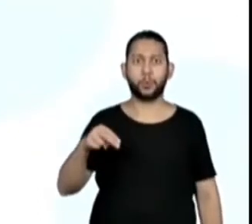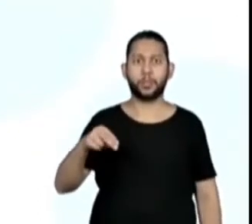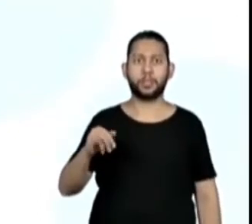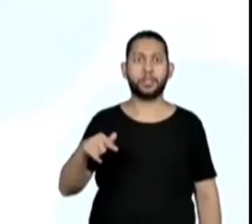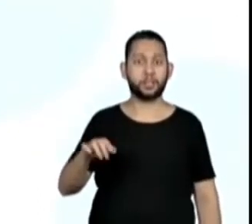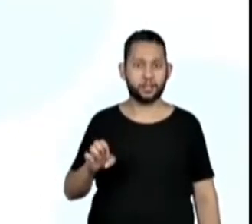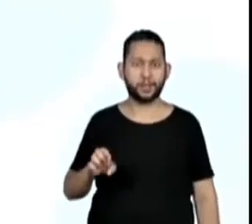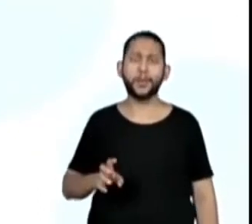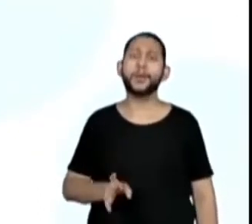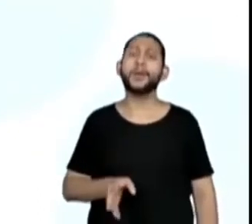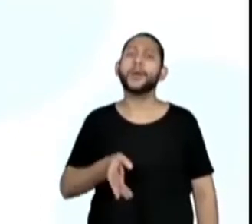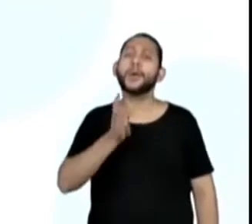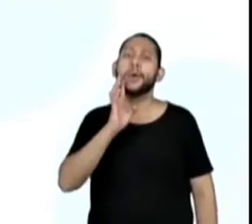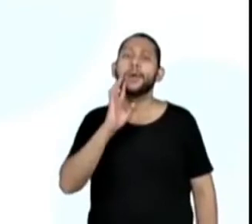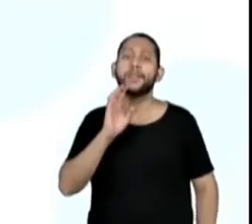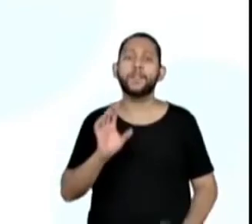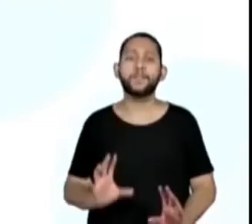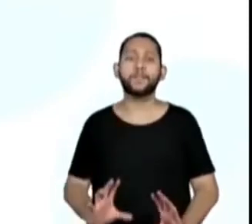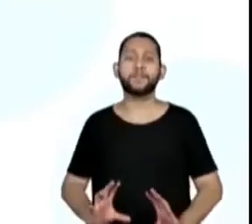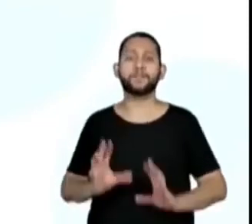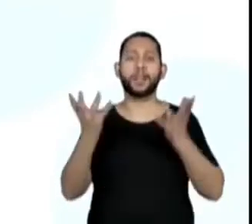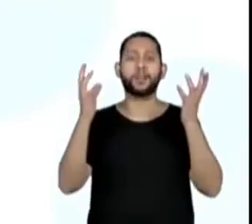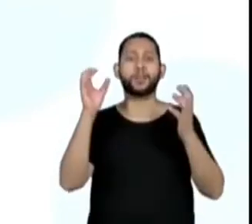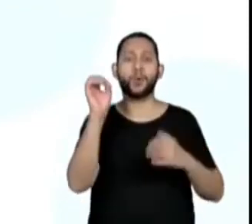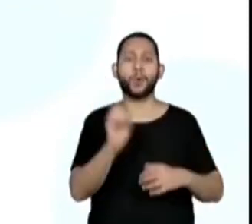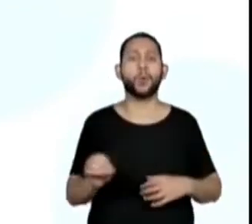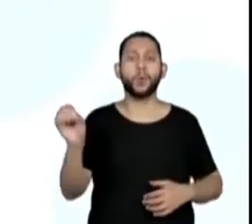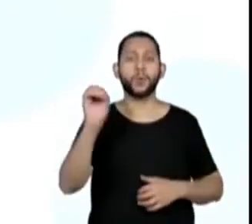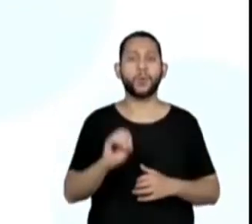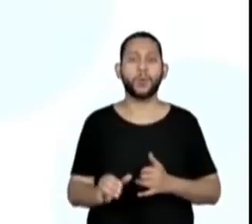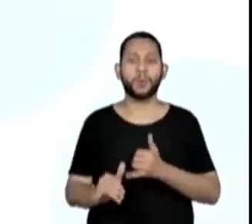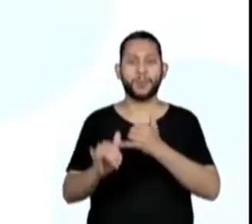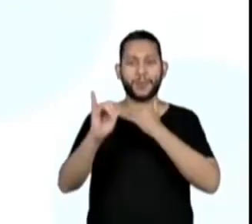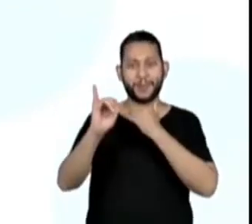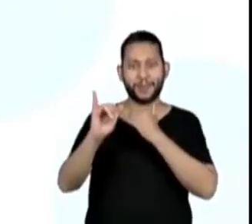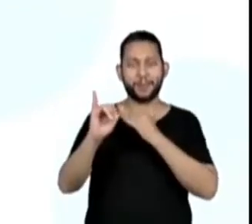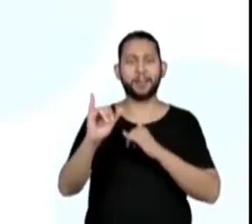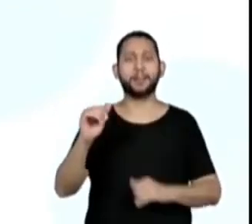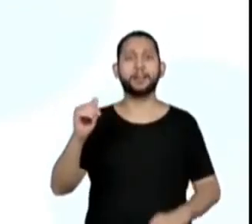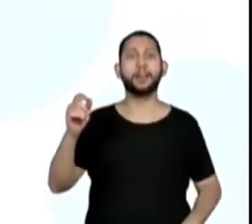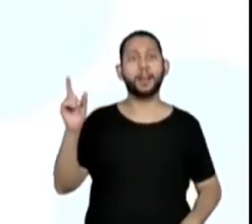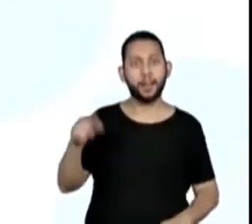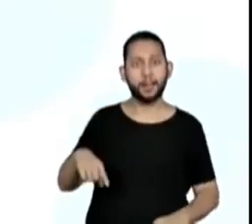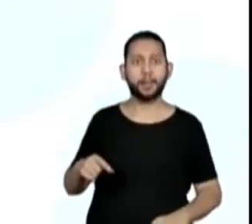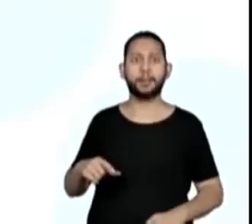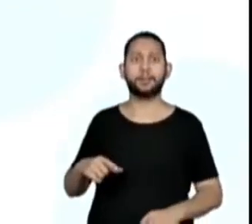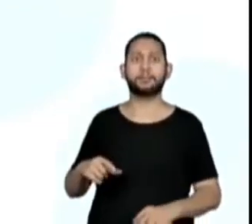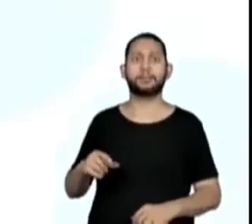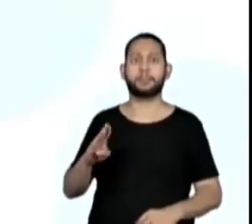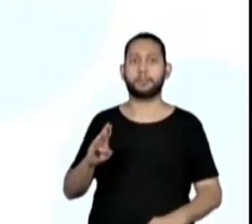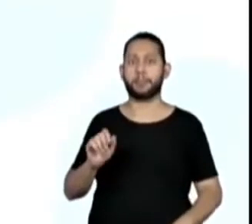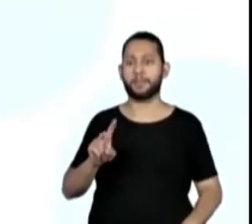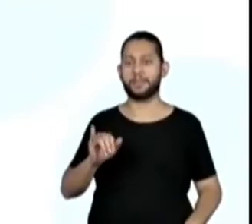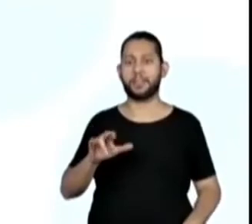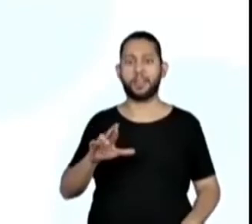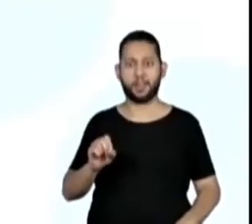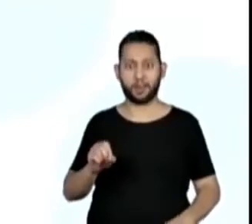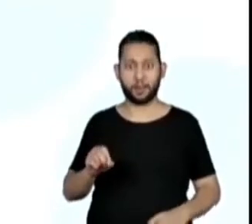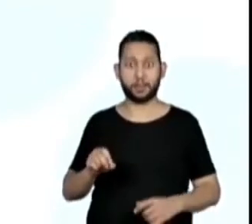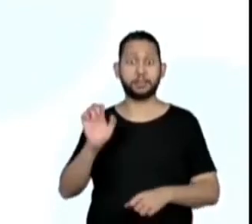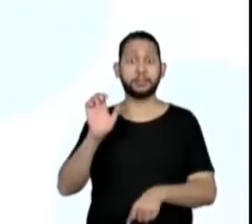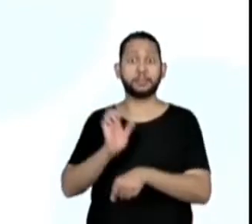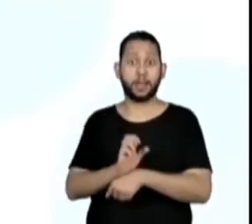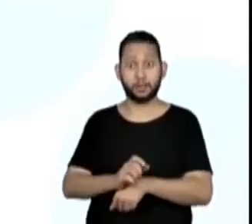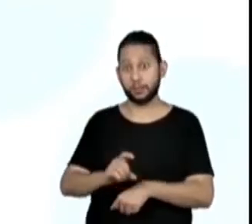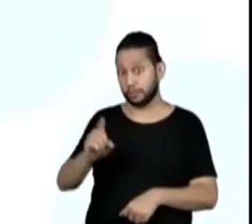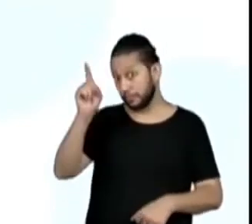da Oktoberfest, que é uma festa que acontece em outubro, na cidade de Munique, capital do estado da Baviera, maior estado da